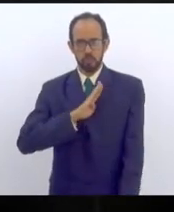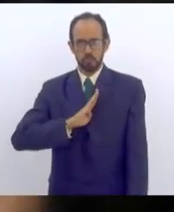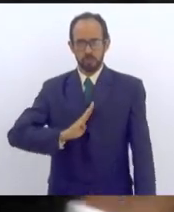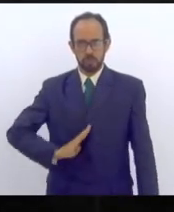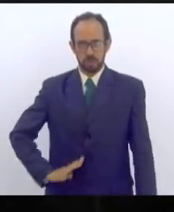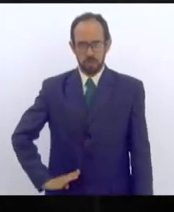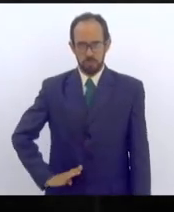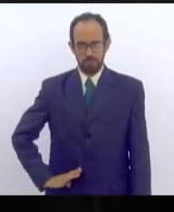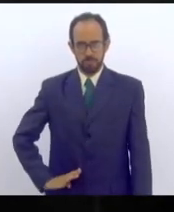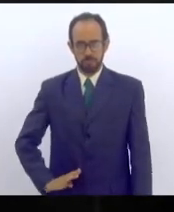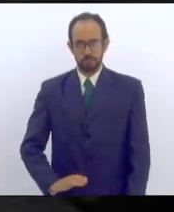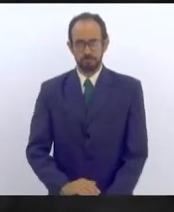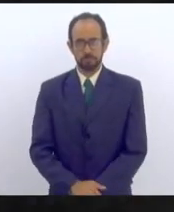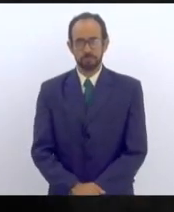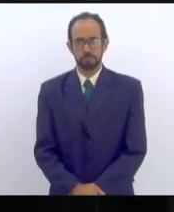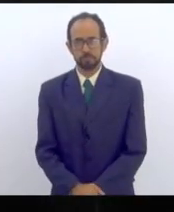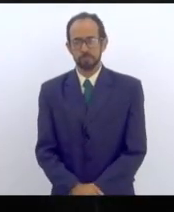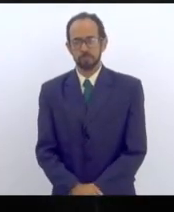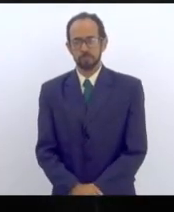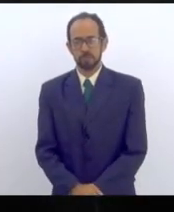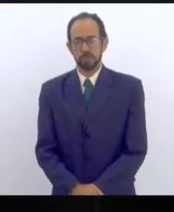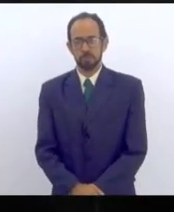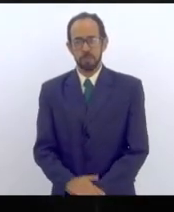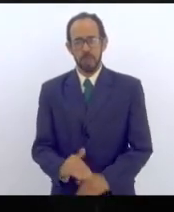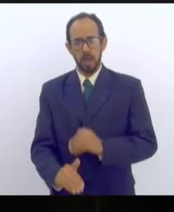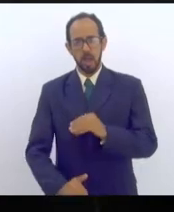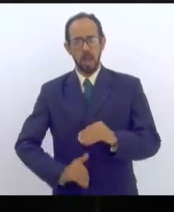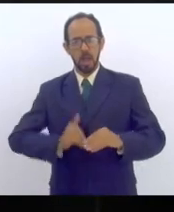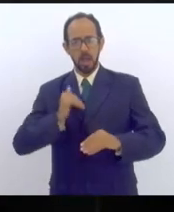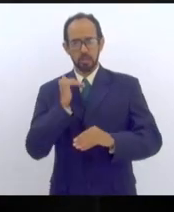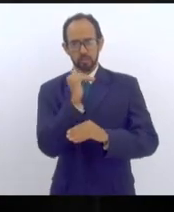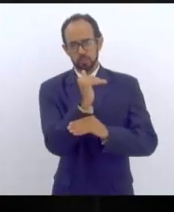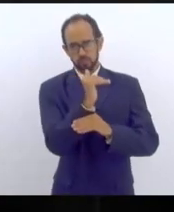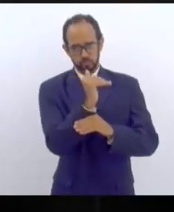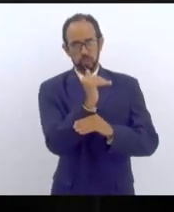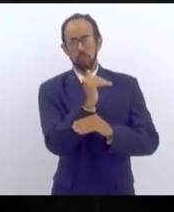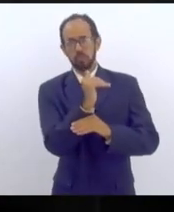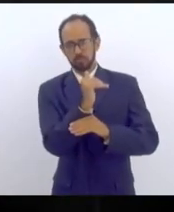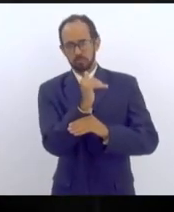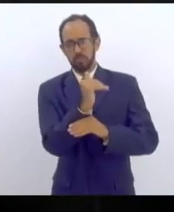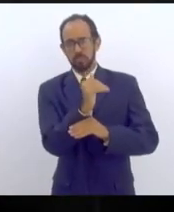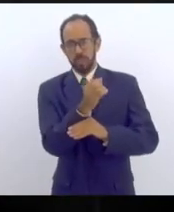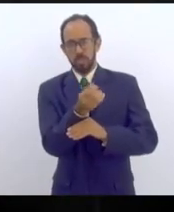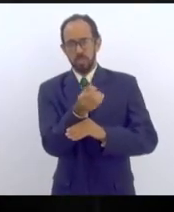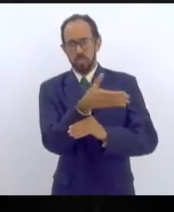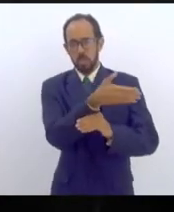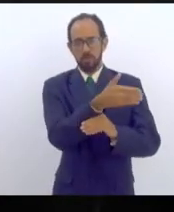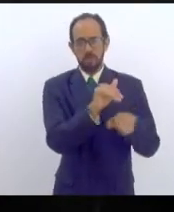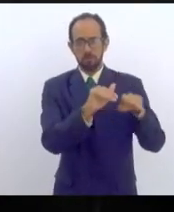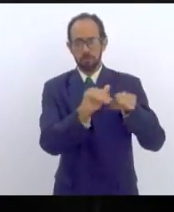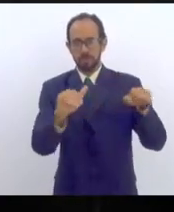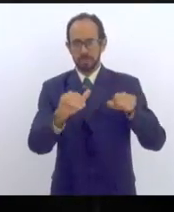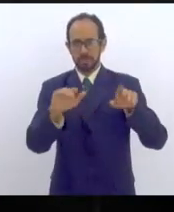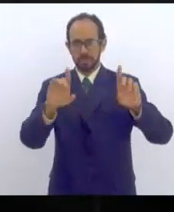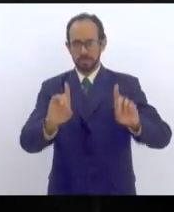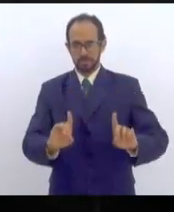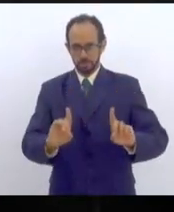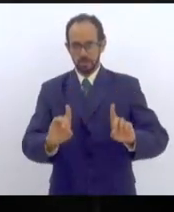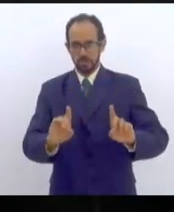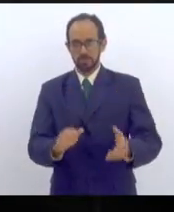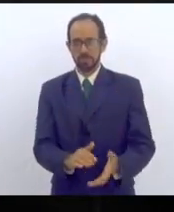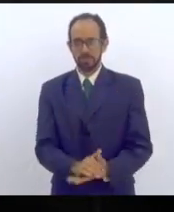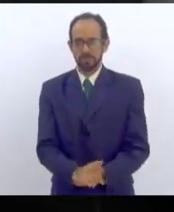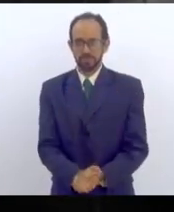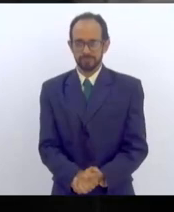Bacelar, pela assunção da nova mesa diretora na